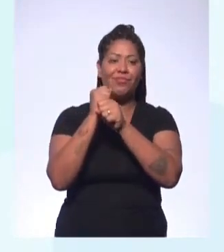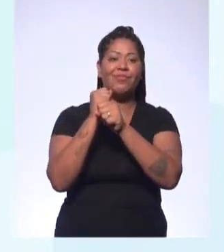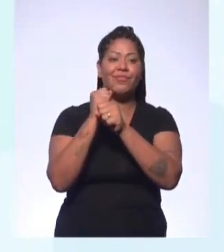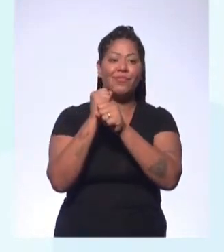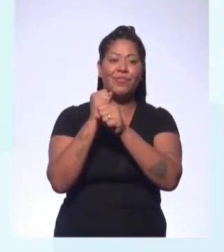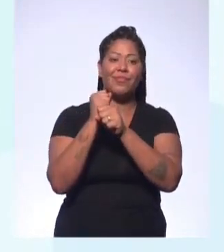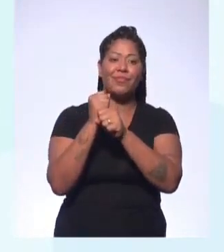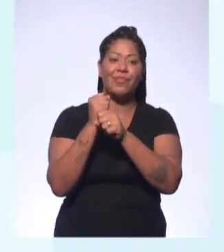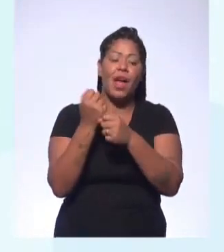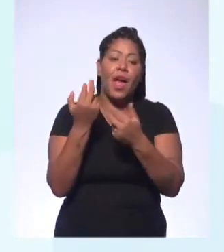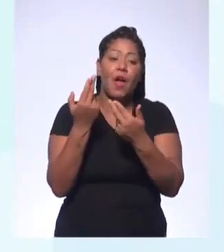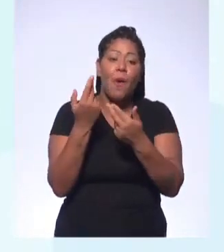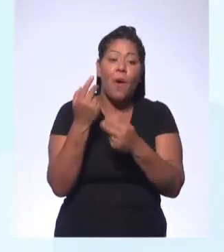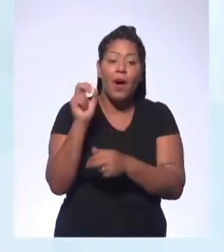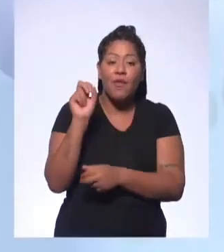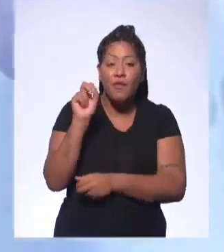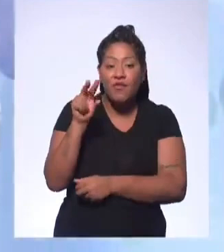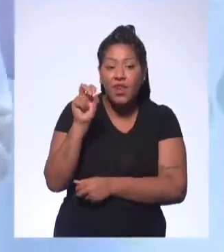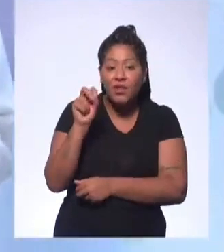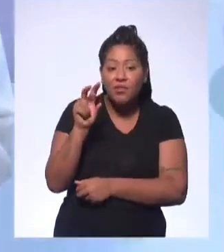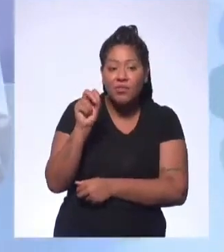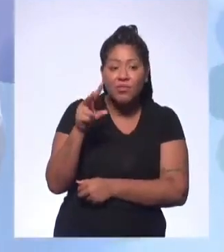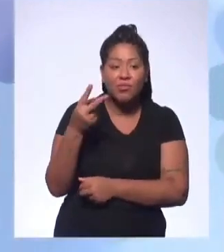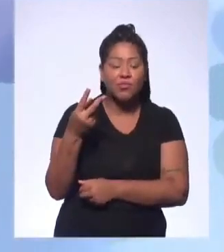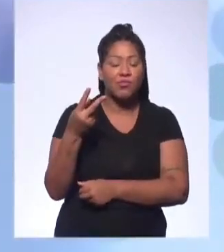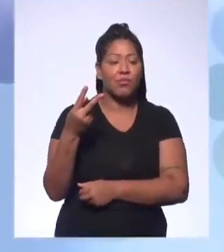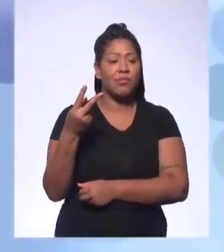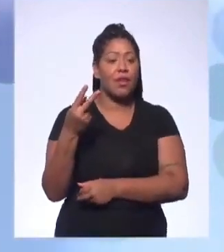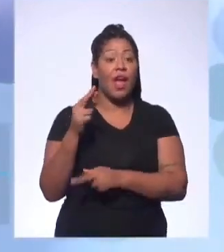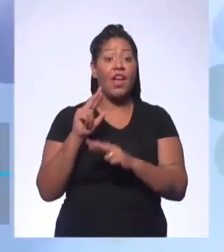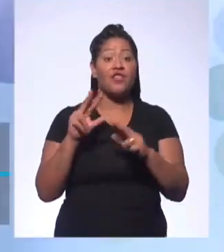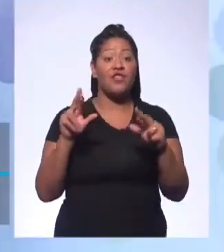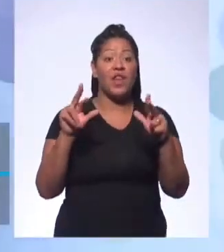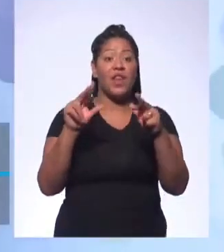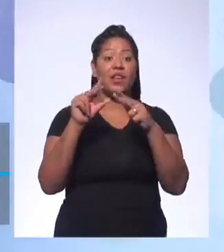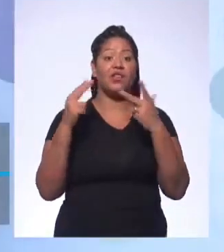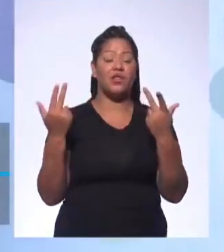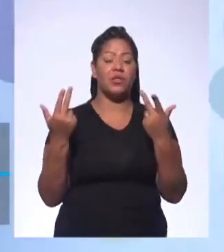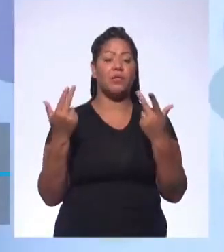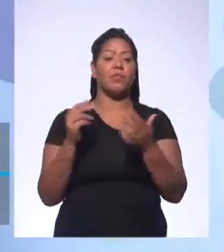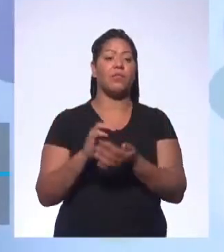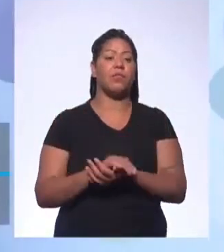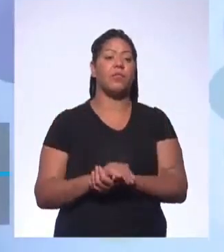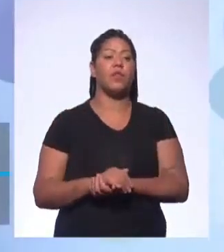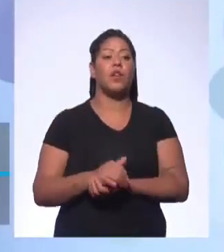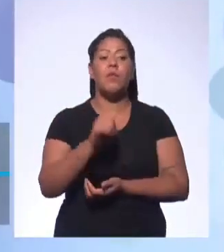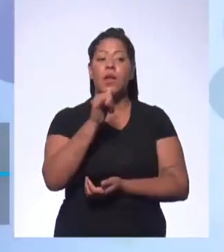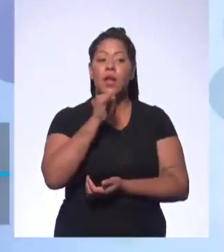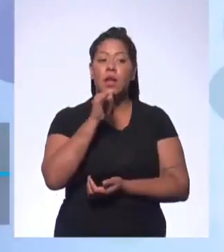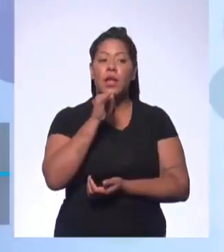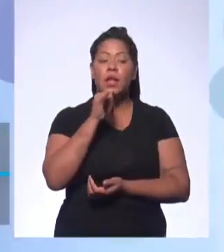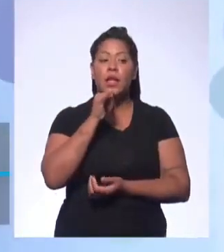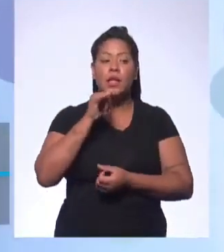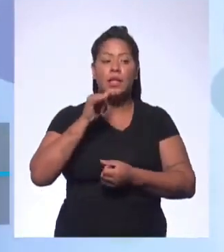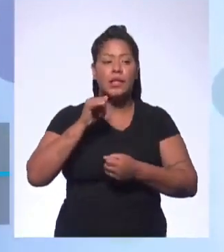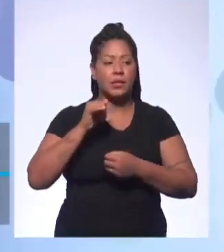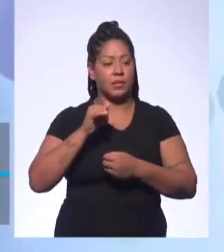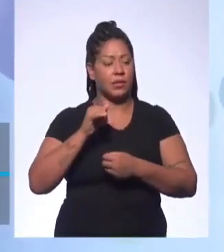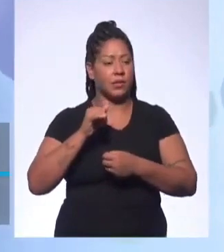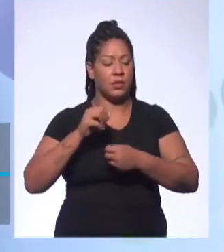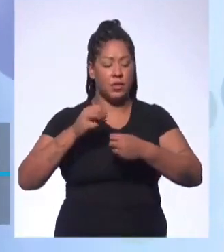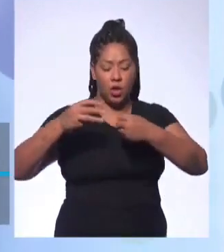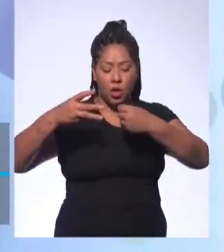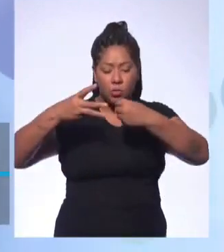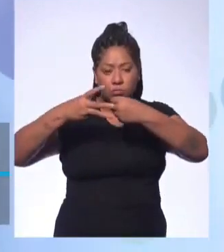célula eucarionte, que é a célula, por exemplo, que tem no nosso corpo. Tá? Já a célula eucarionte, o protozoário vai ser formado por